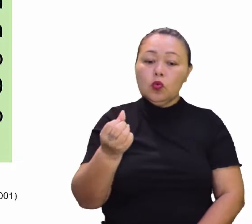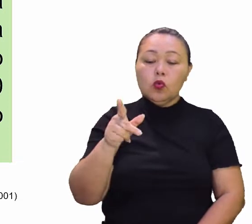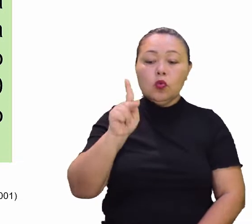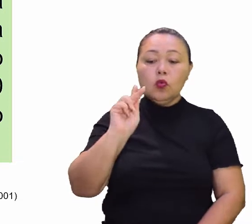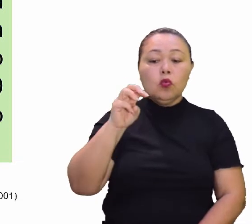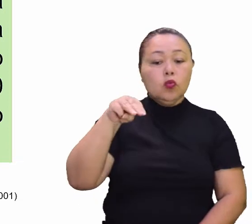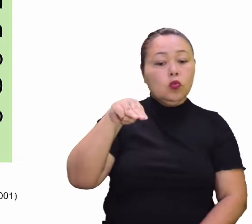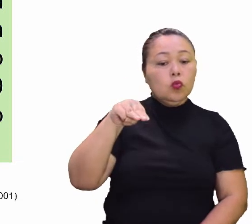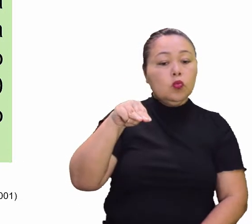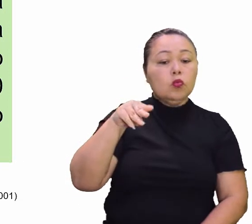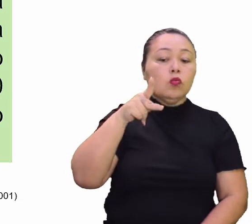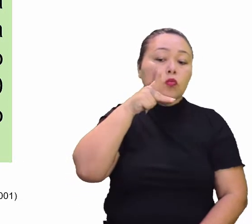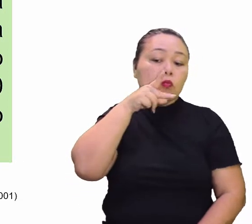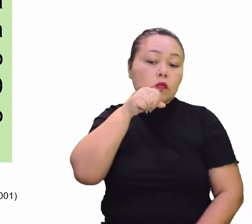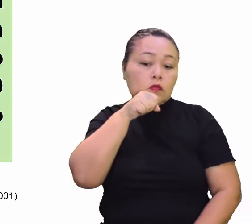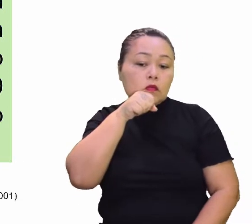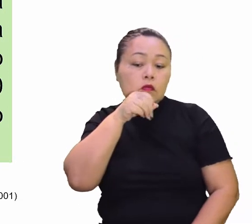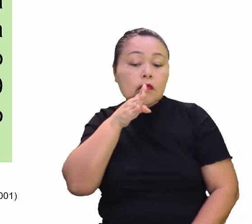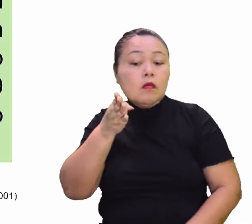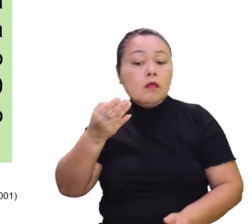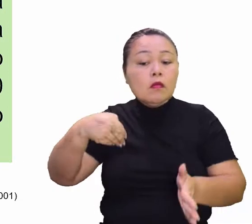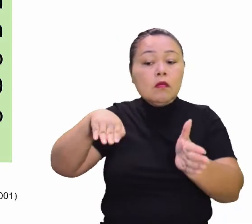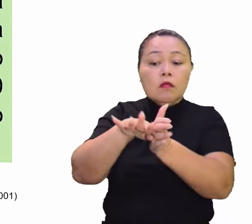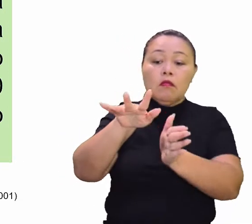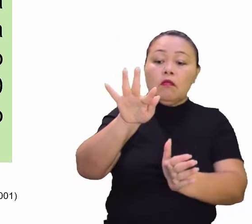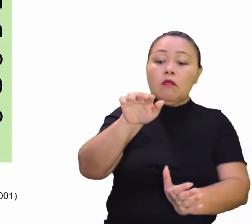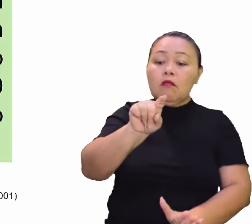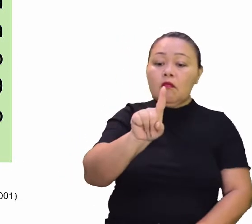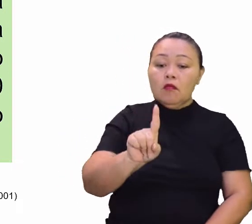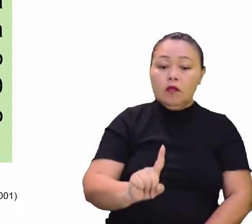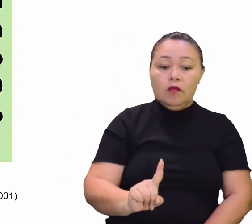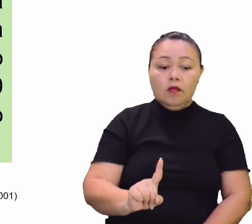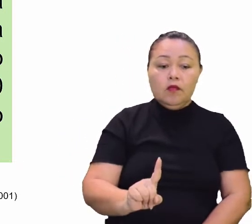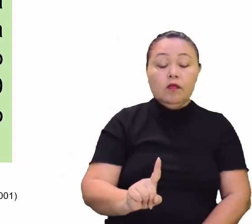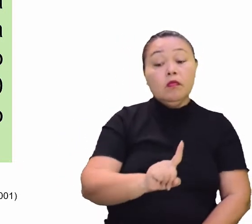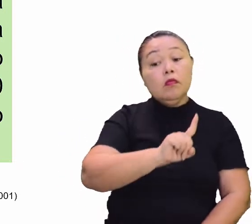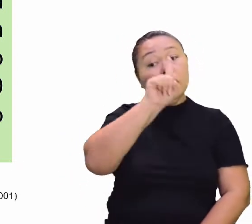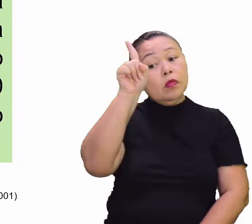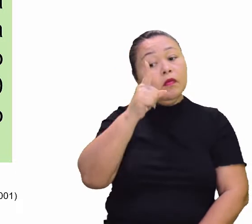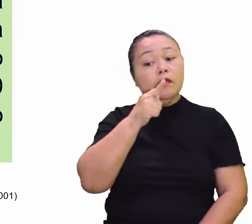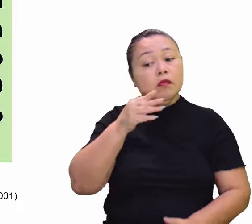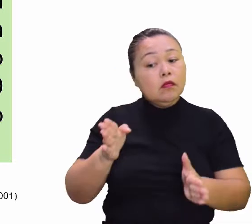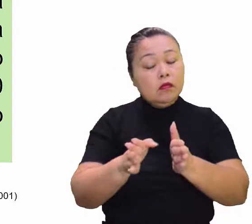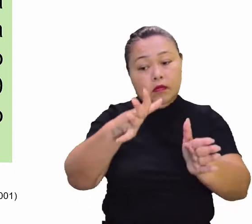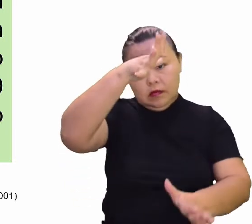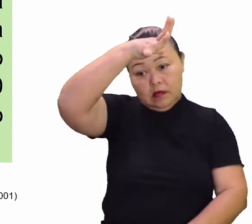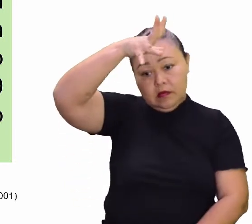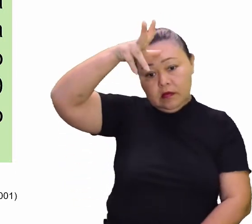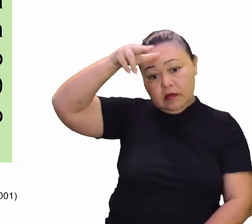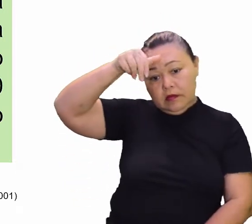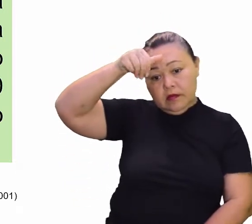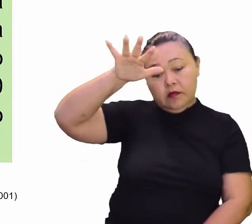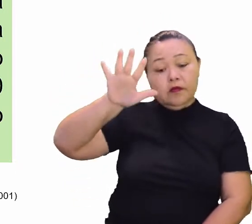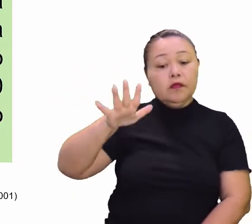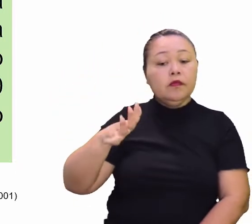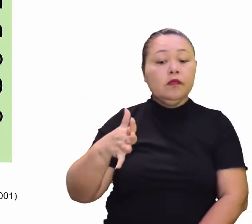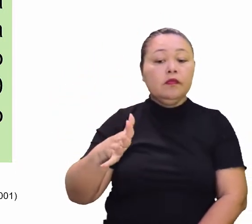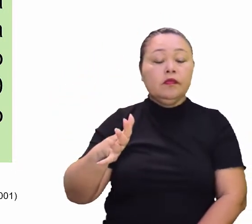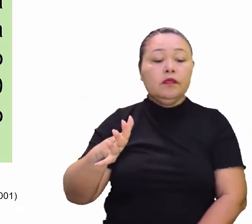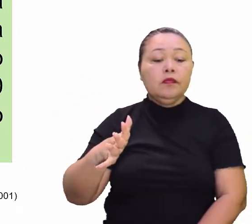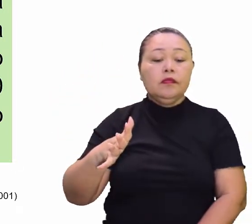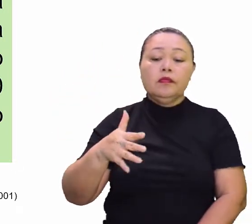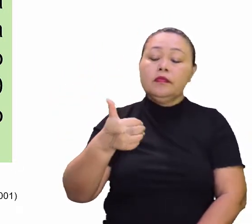1.056 quilômetros de Porto Velho até a sua foz, lá no rio Amazonas, sendo